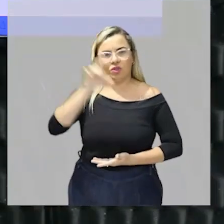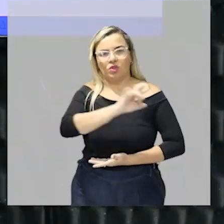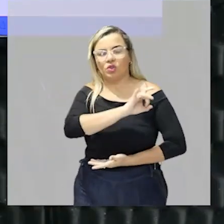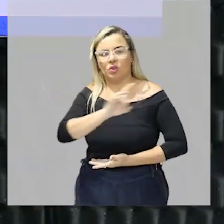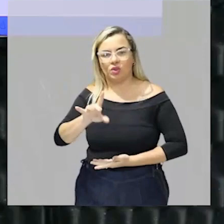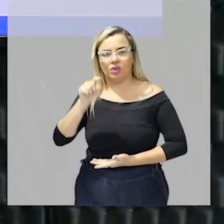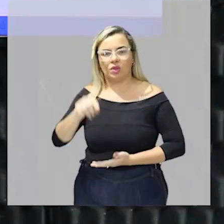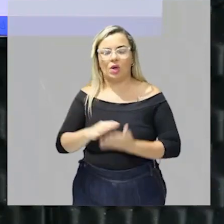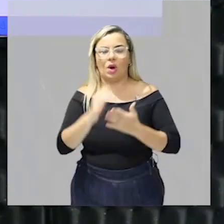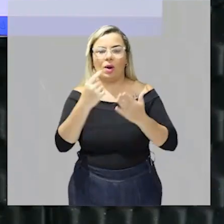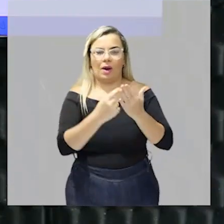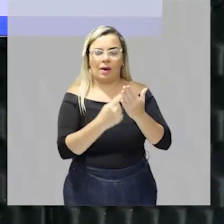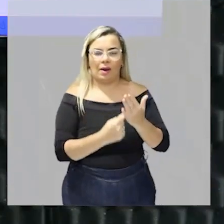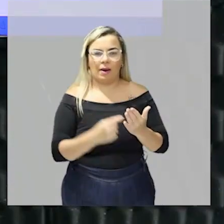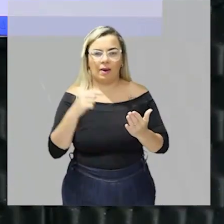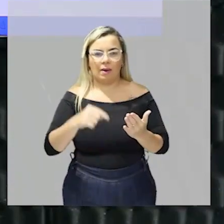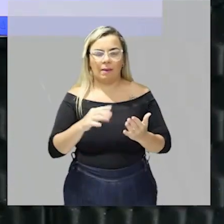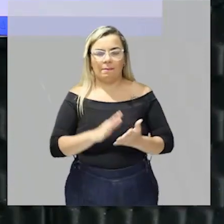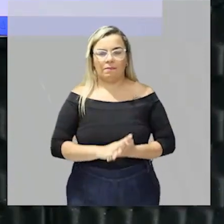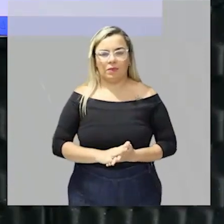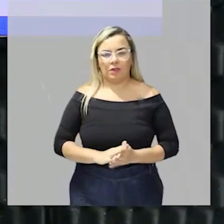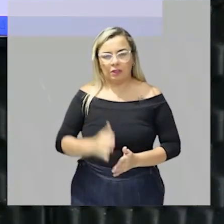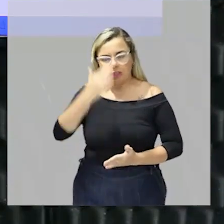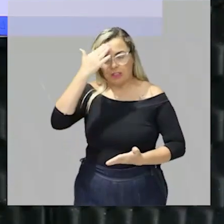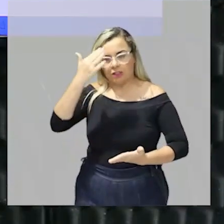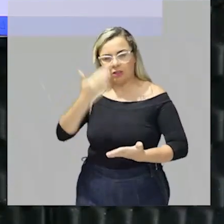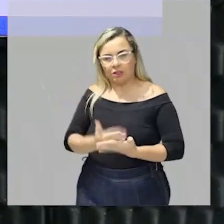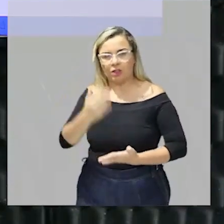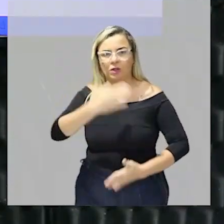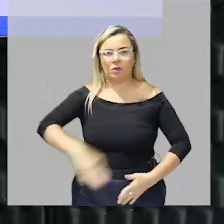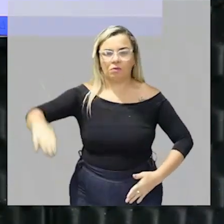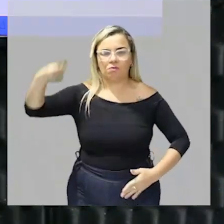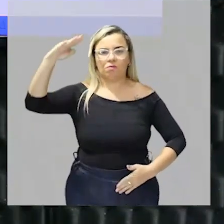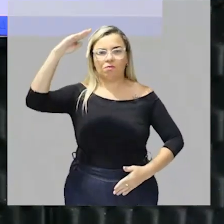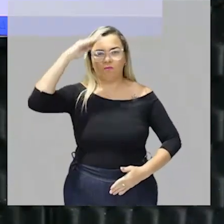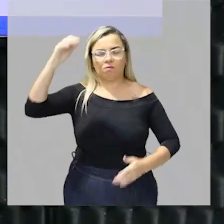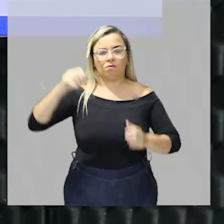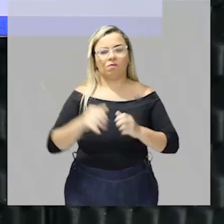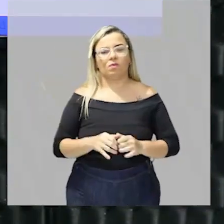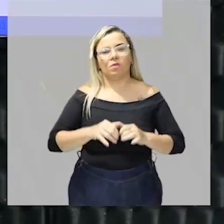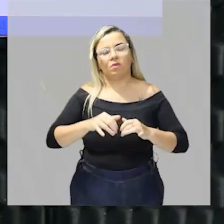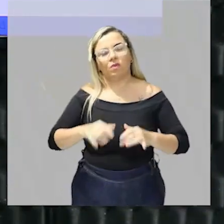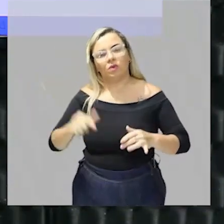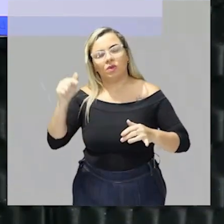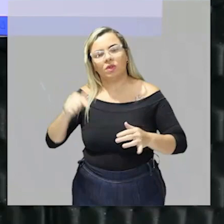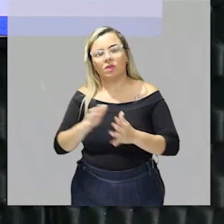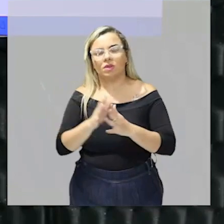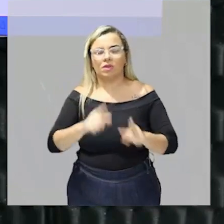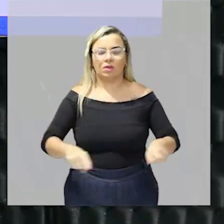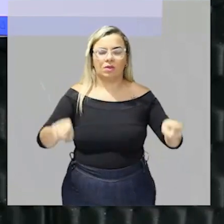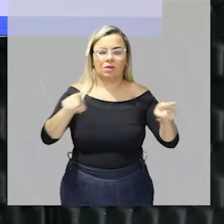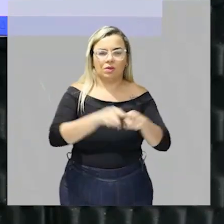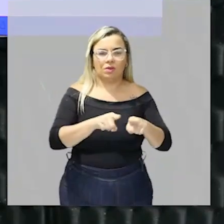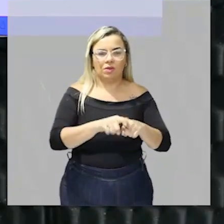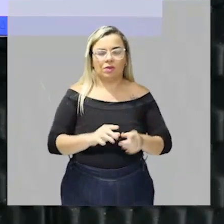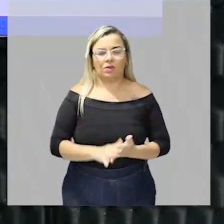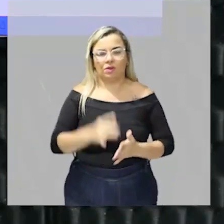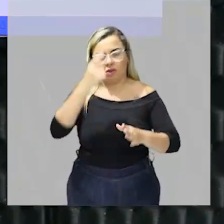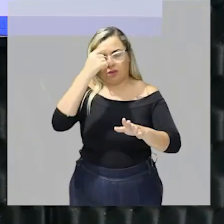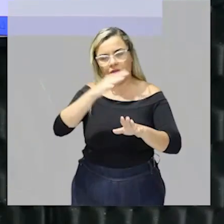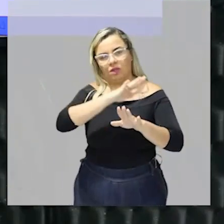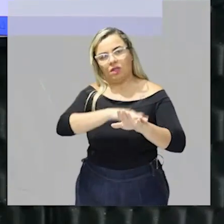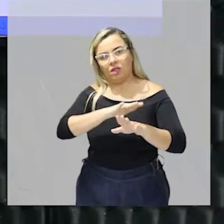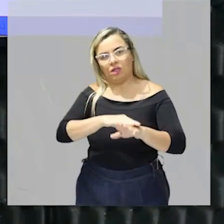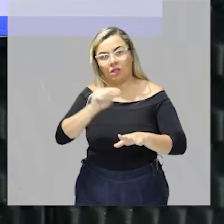projeto que defendeu o militarismo, que defendeu o expansionismo, e um projeto que, na verdade, era a favor